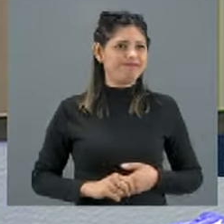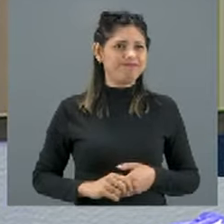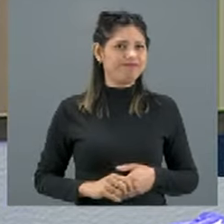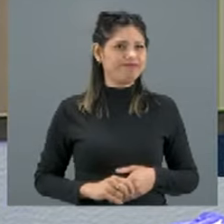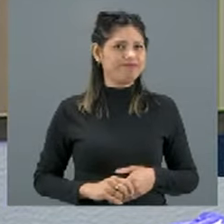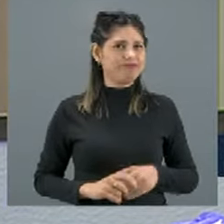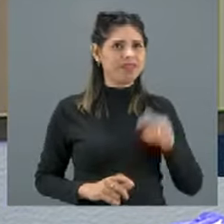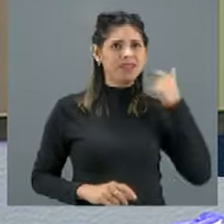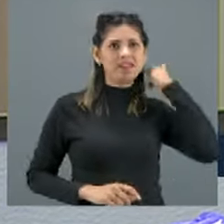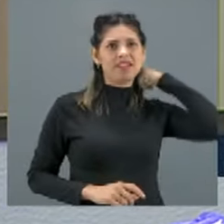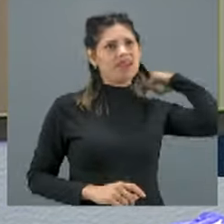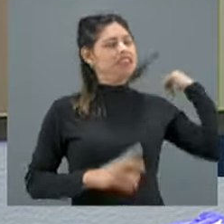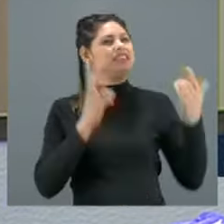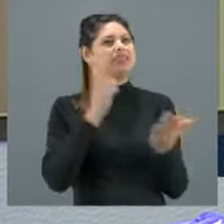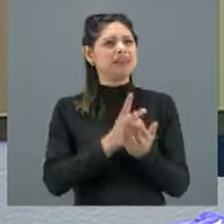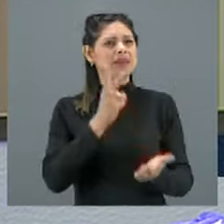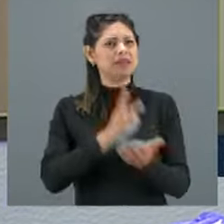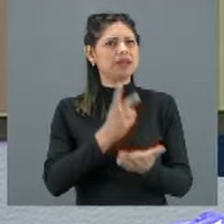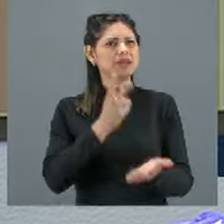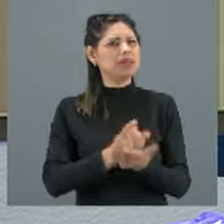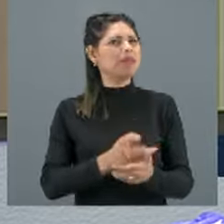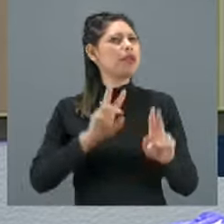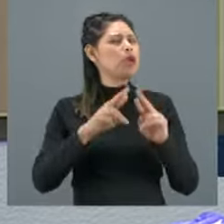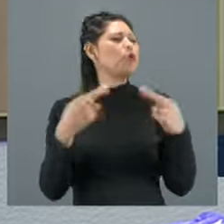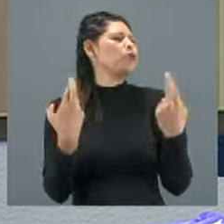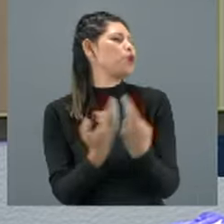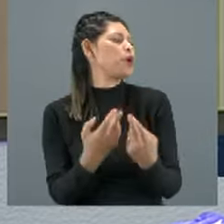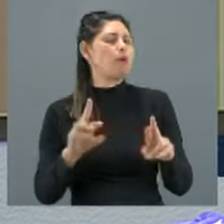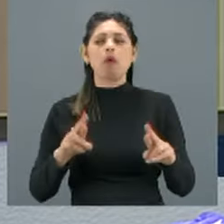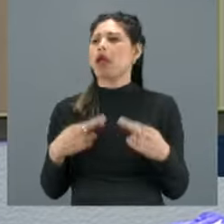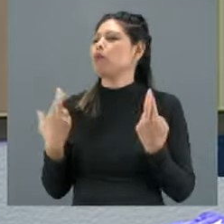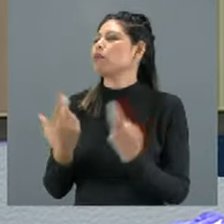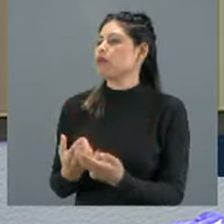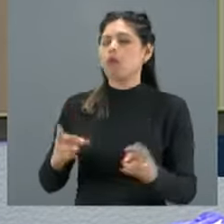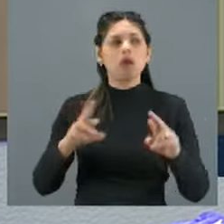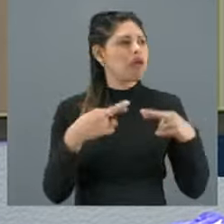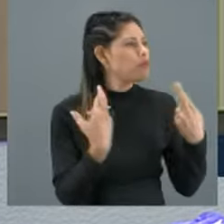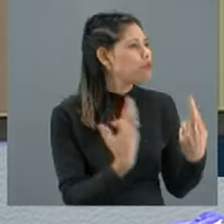Não tem, é só reunião. Só fala reunião. É.